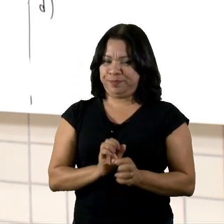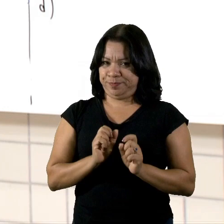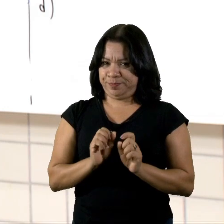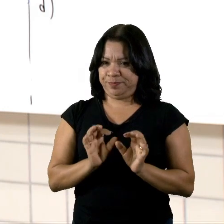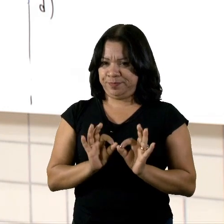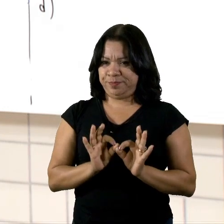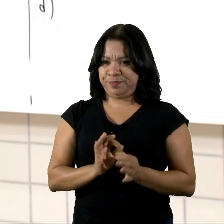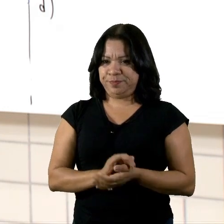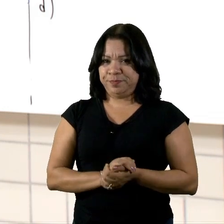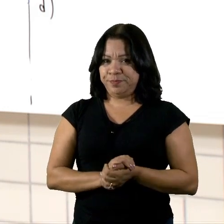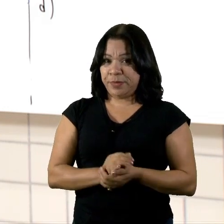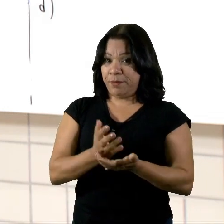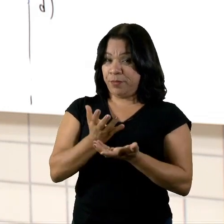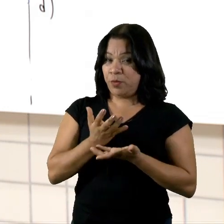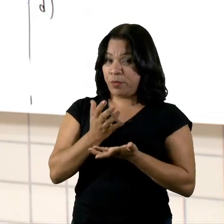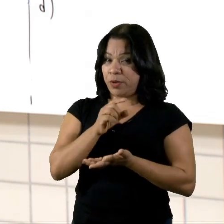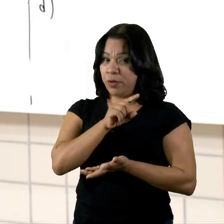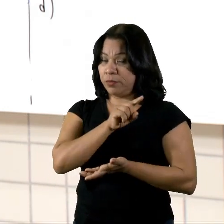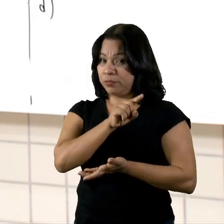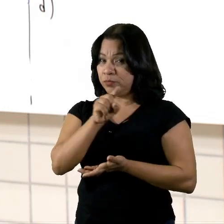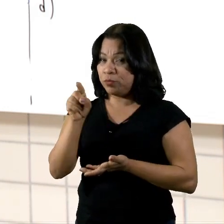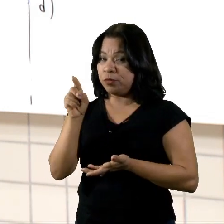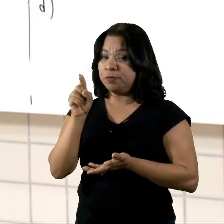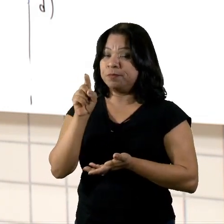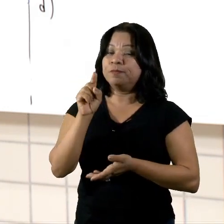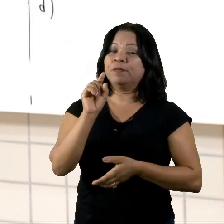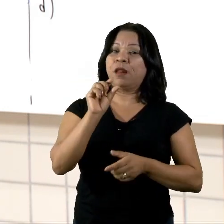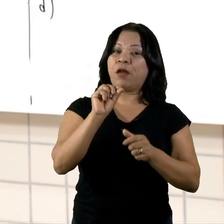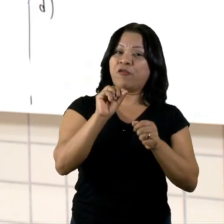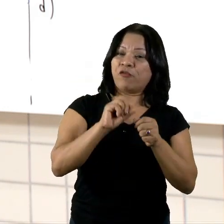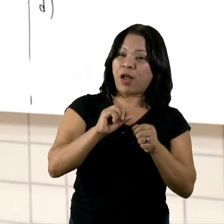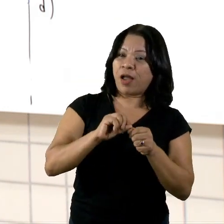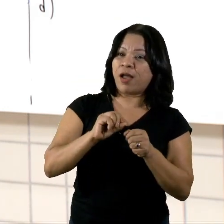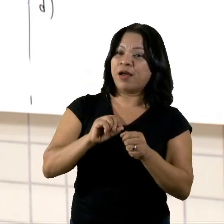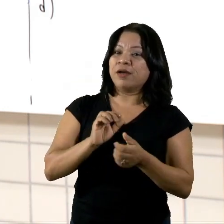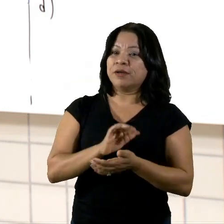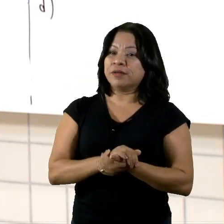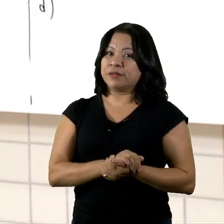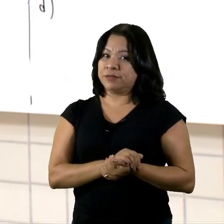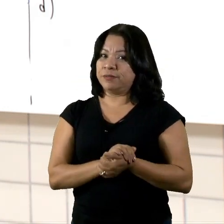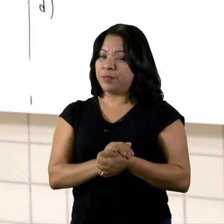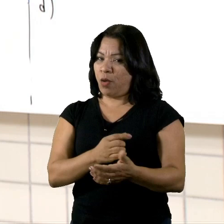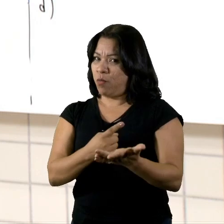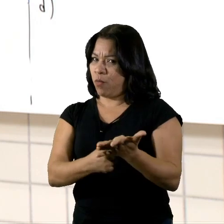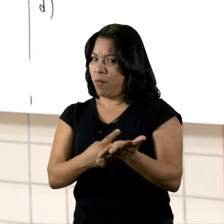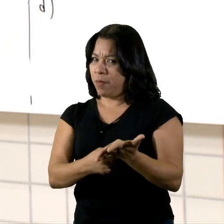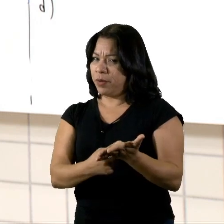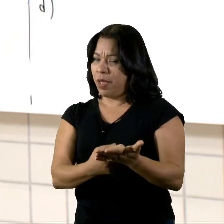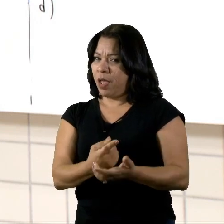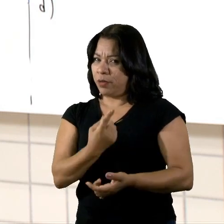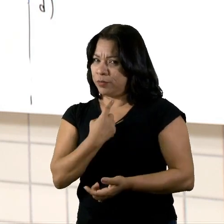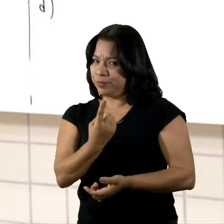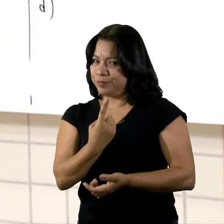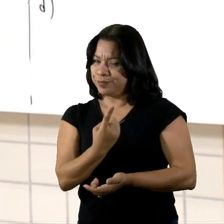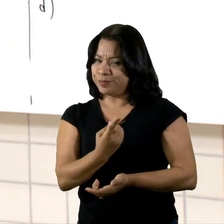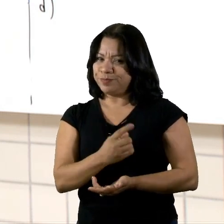Certo? Só que eu quero que vocês façam. Vamos fazer um combinado, né? Eu e você.